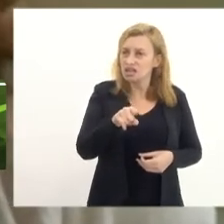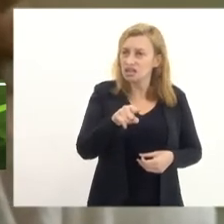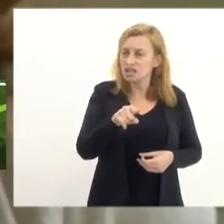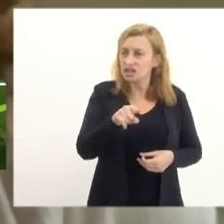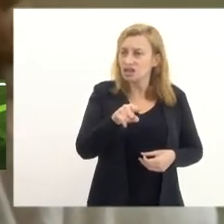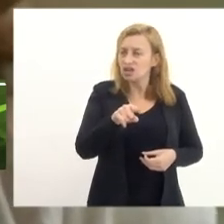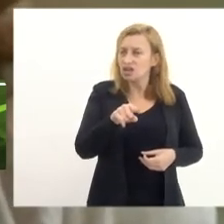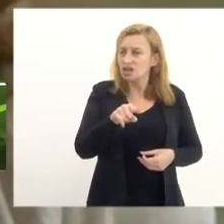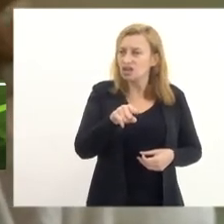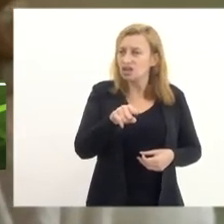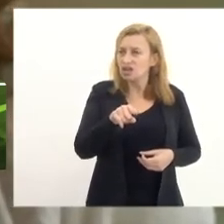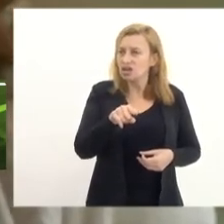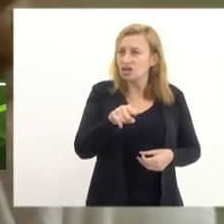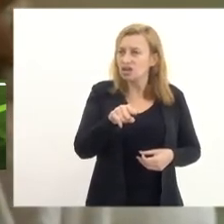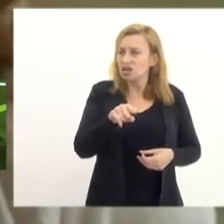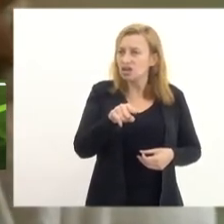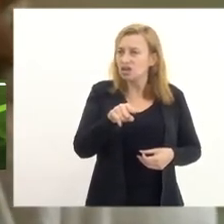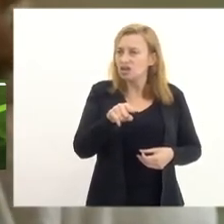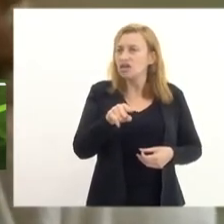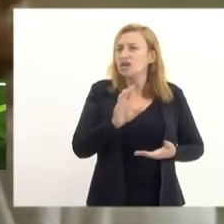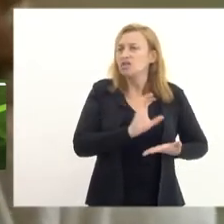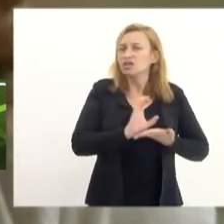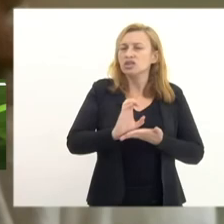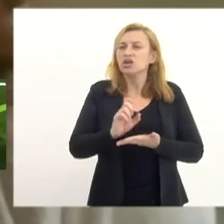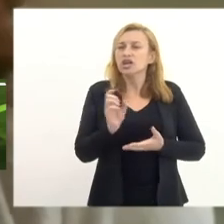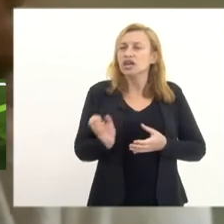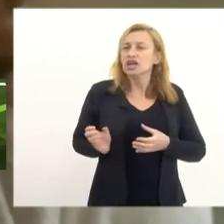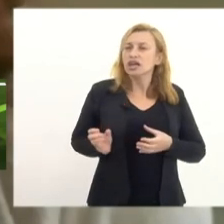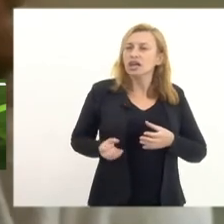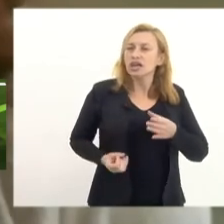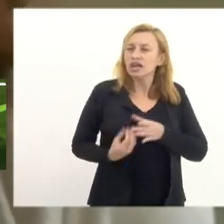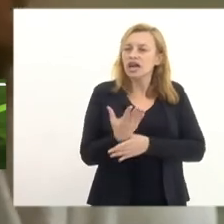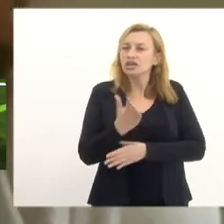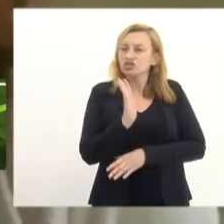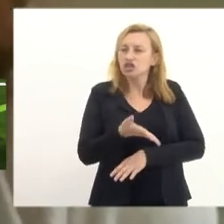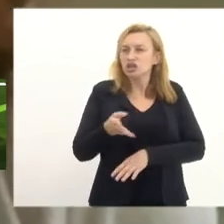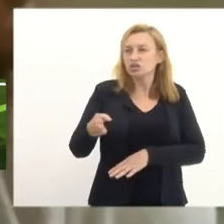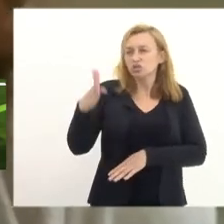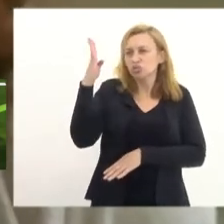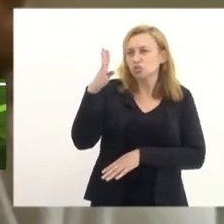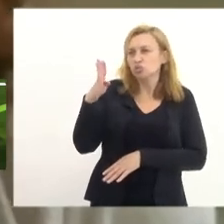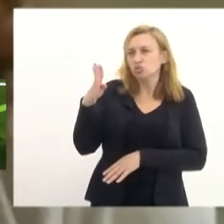serviços instalados no Rio de Janeiro merecem de atenção,